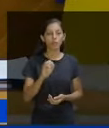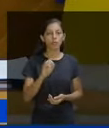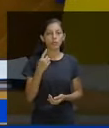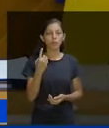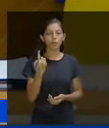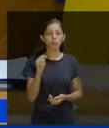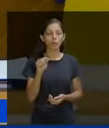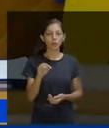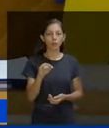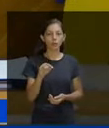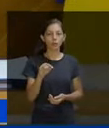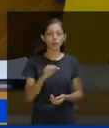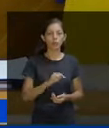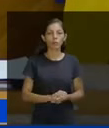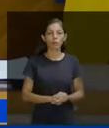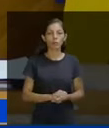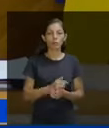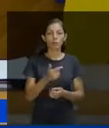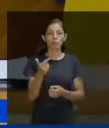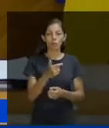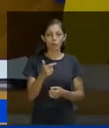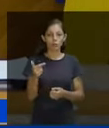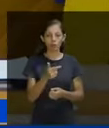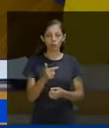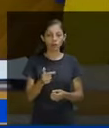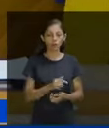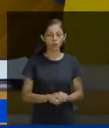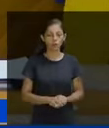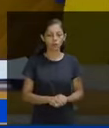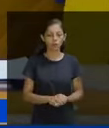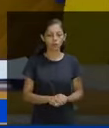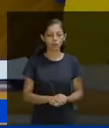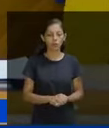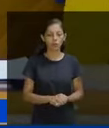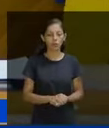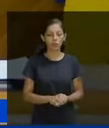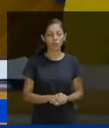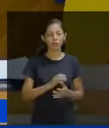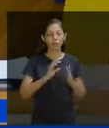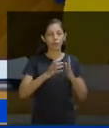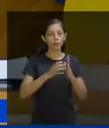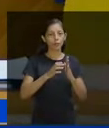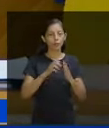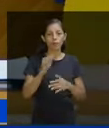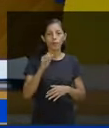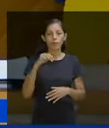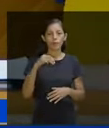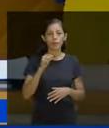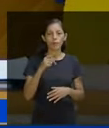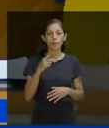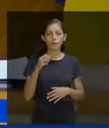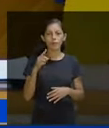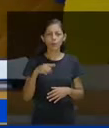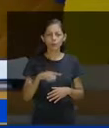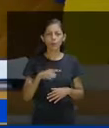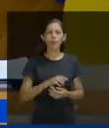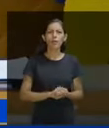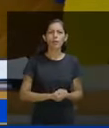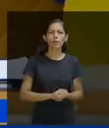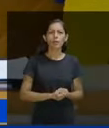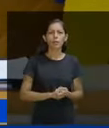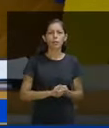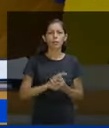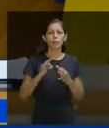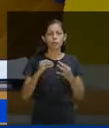601.484 de 2022, embargante a coligação Amapá para Todos, Solidariedade, União, PP,